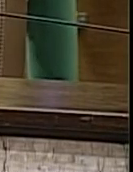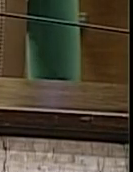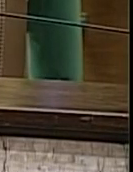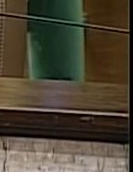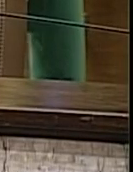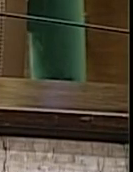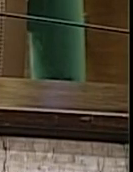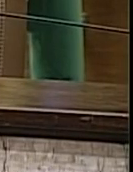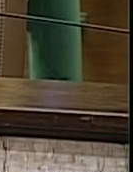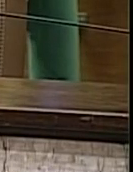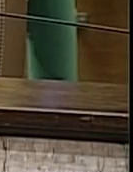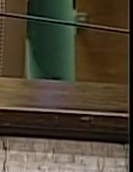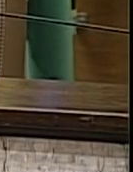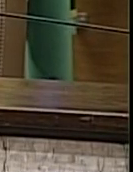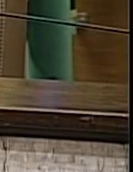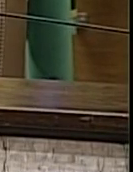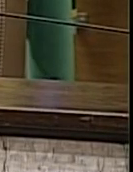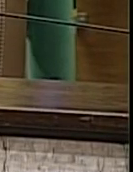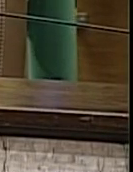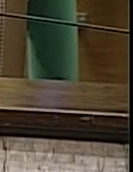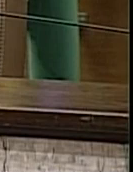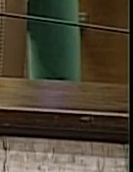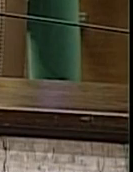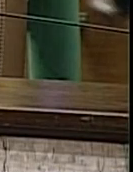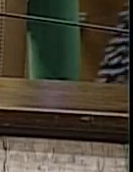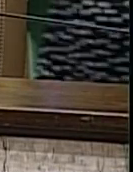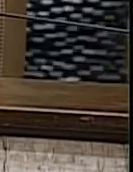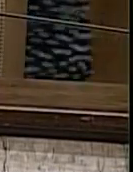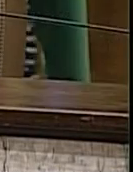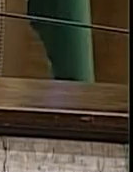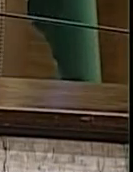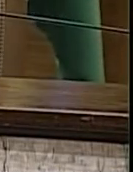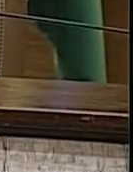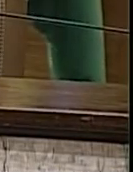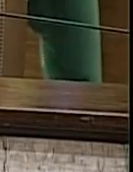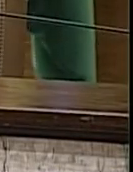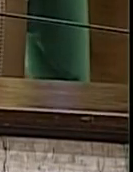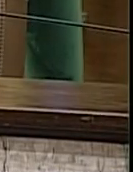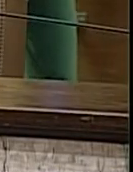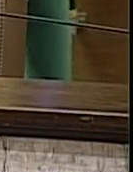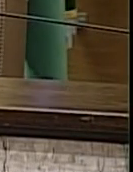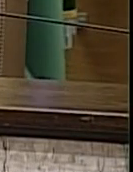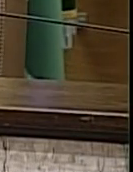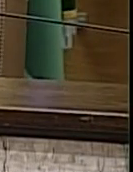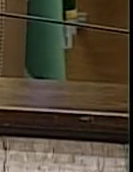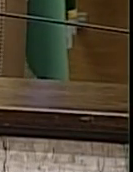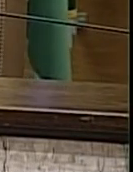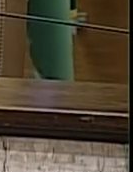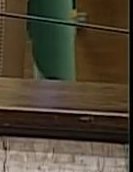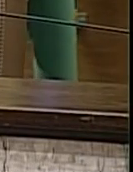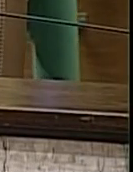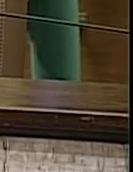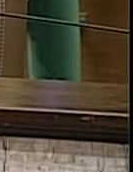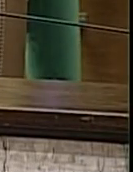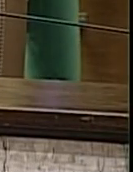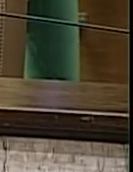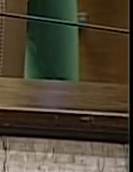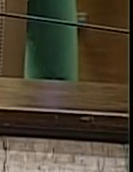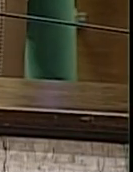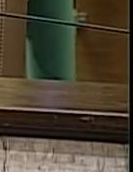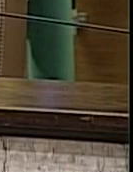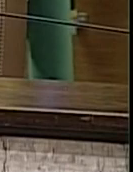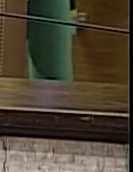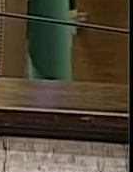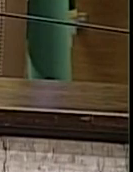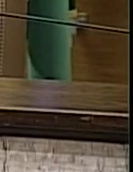premiado através da 11ª edição do Prêmio Professor do Brasil do MEC, tendo por referência a